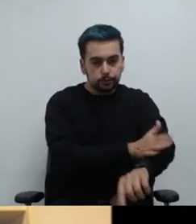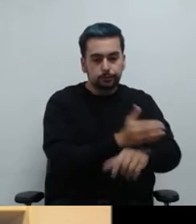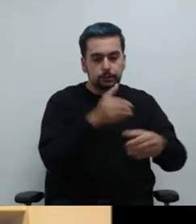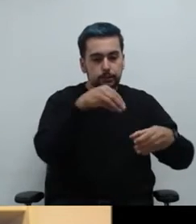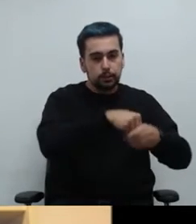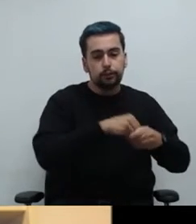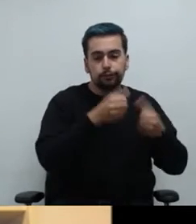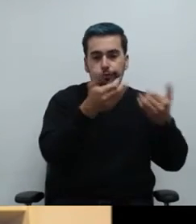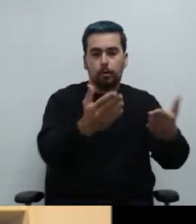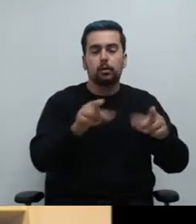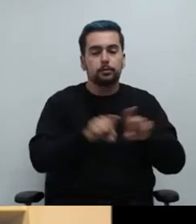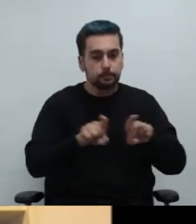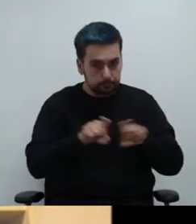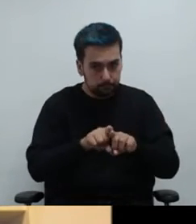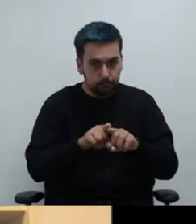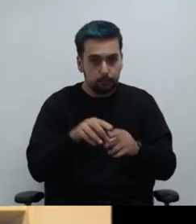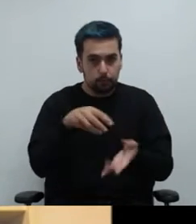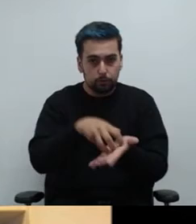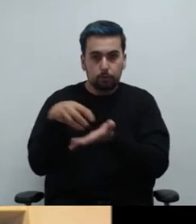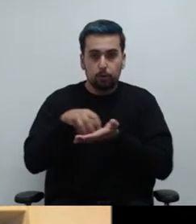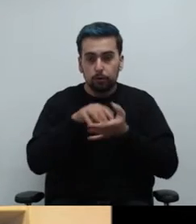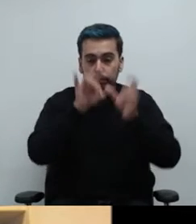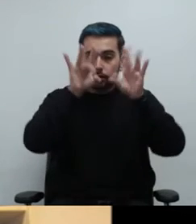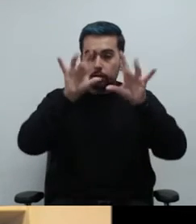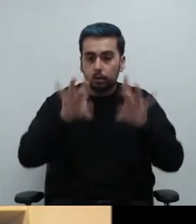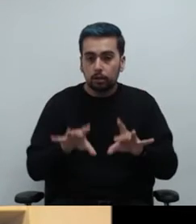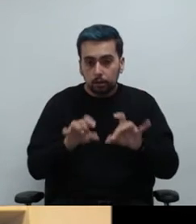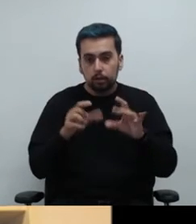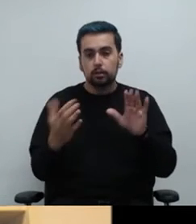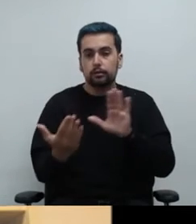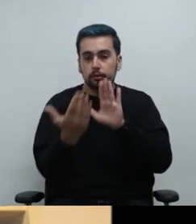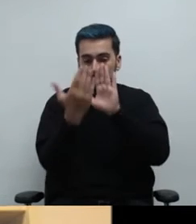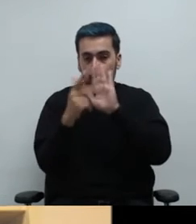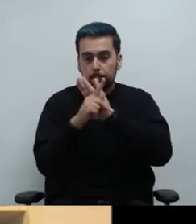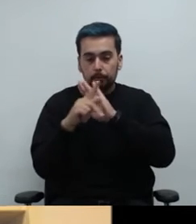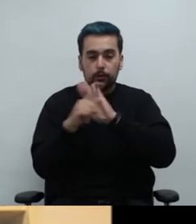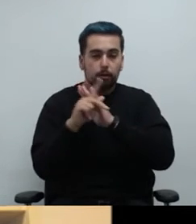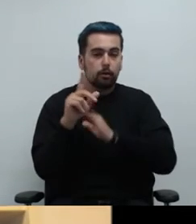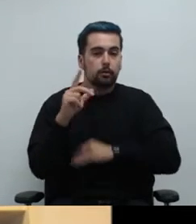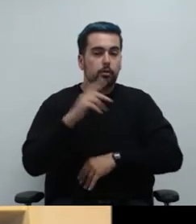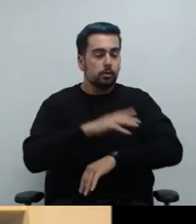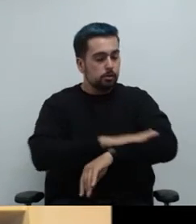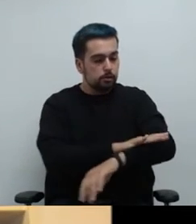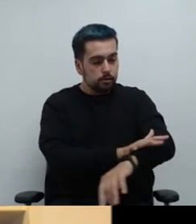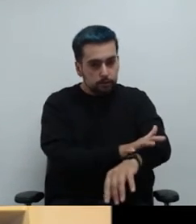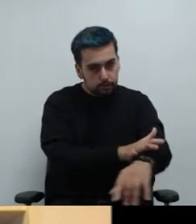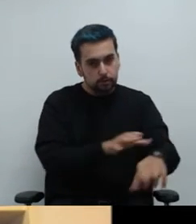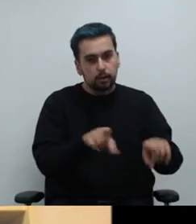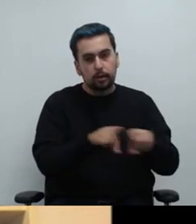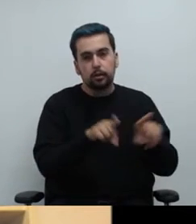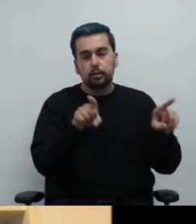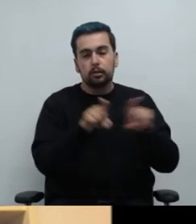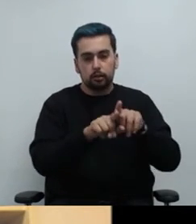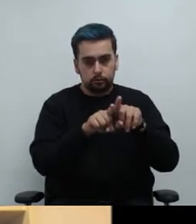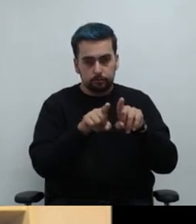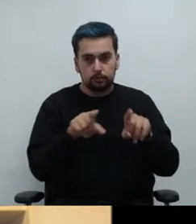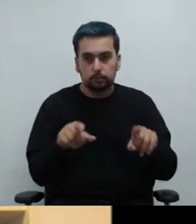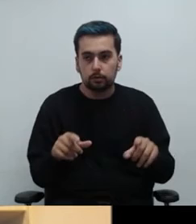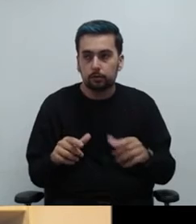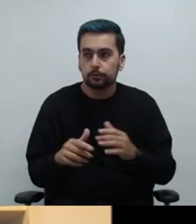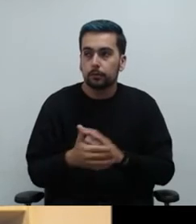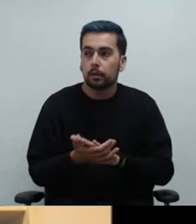da instituição. Os núcleos especializados de enfrentamento ao racismo e promoção de igualdade